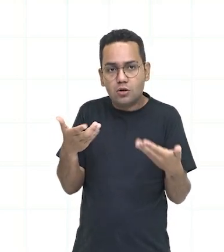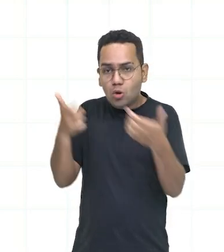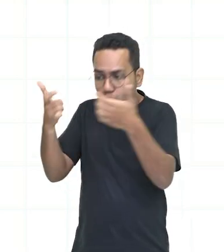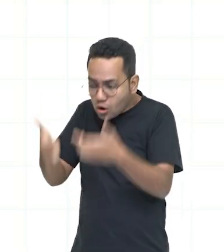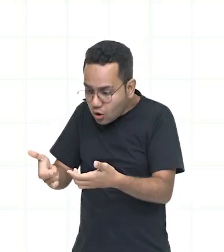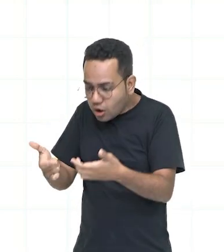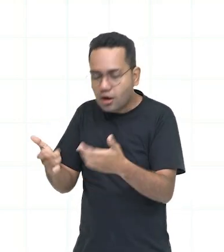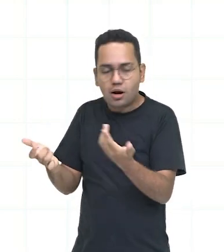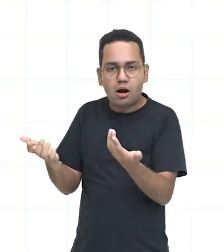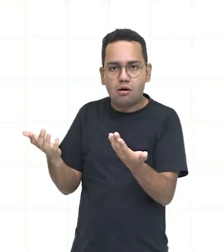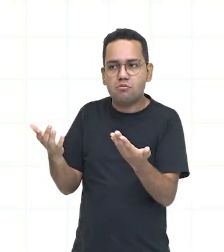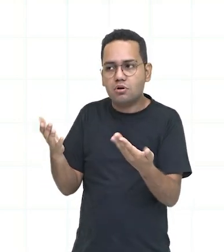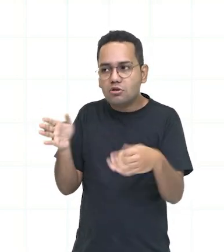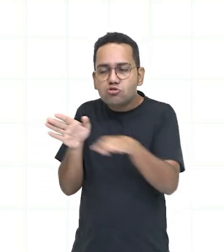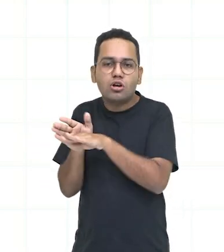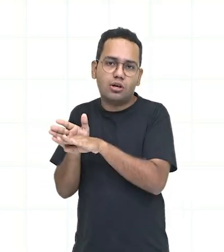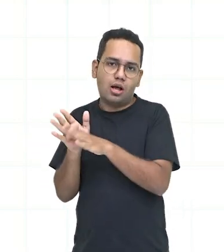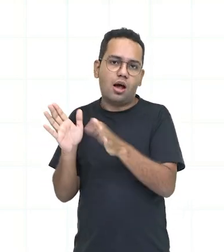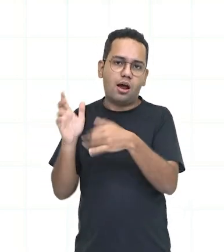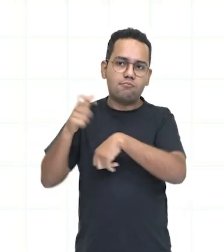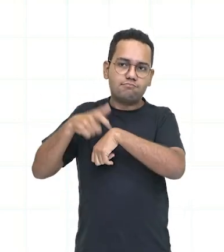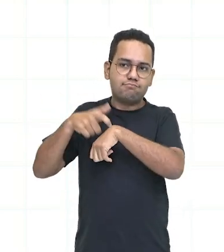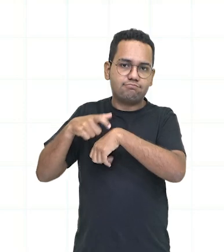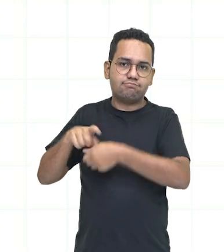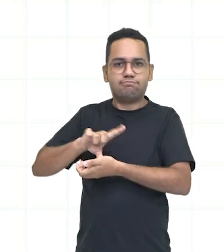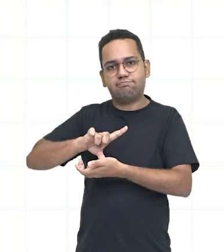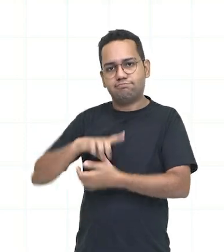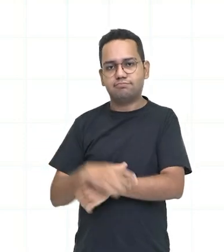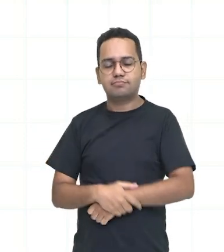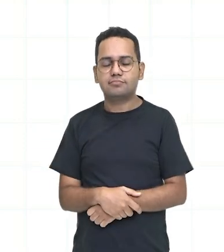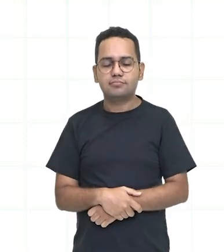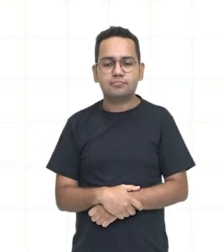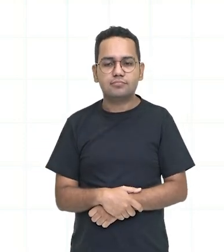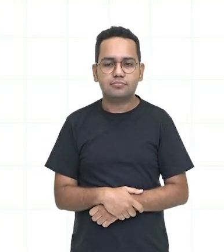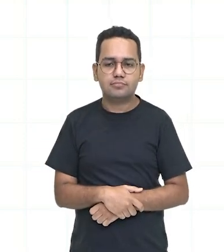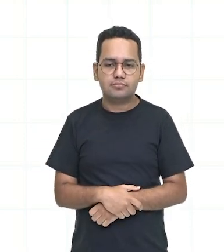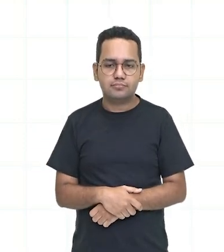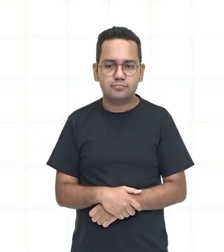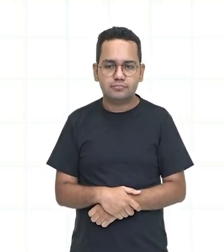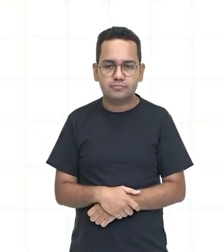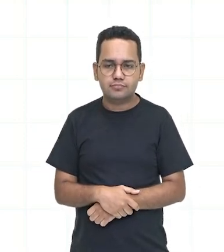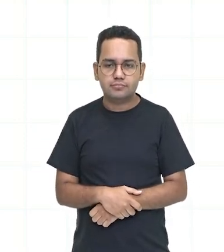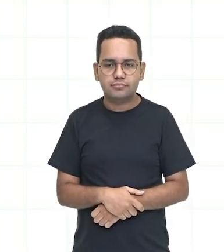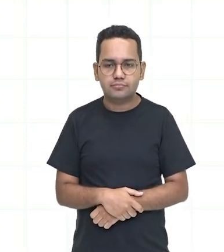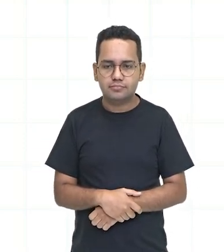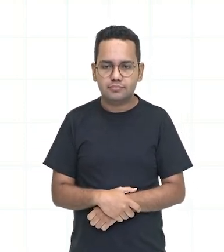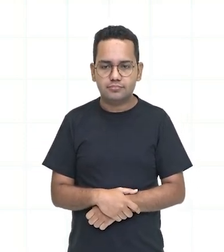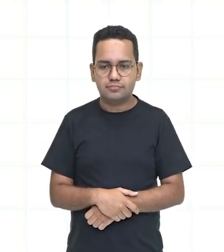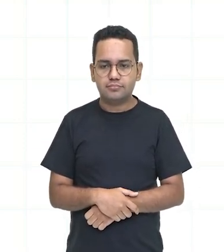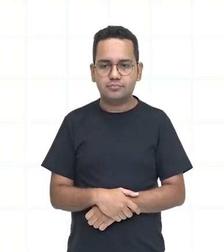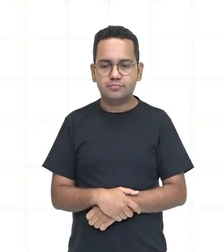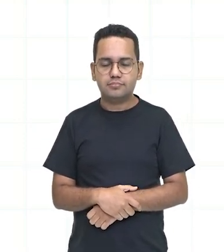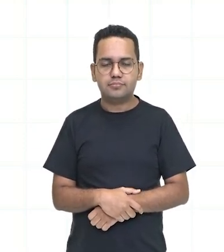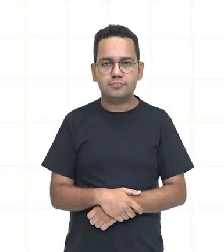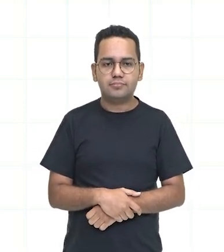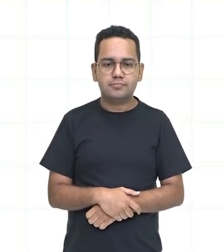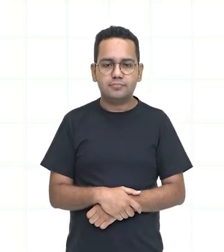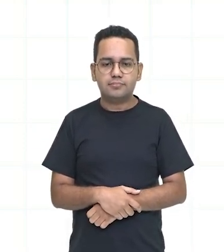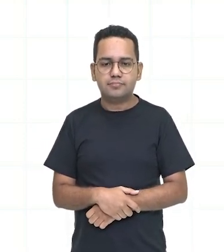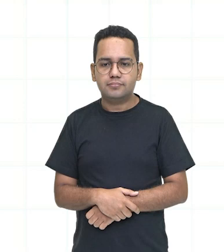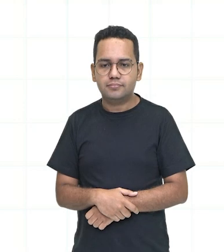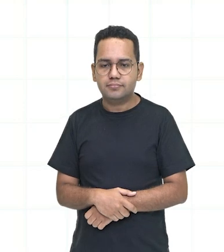partir agora, deixar agora. E future consequence, consequência futura, arriving on